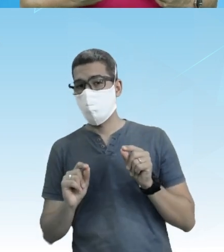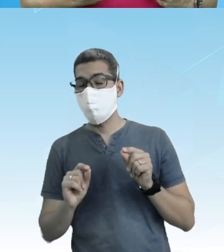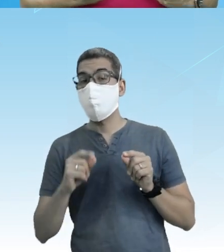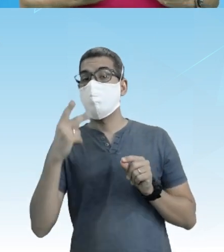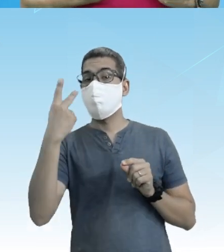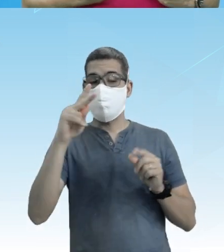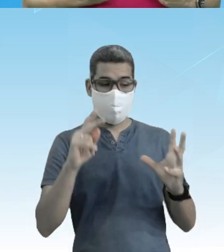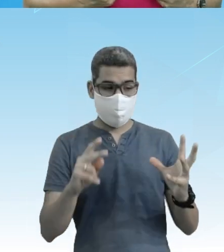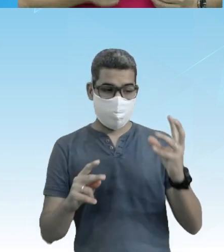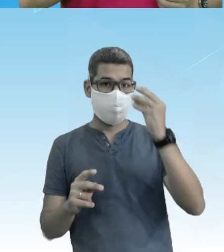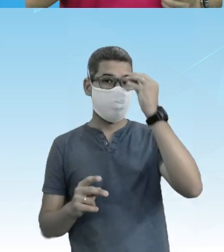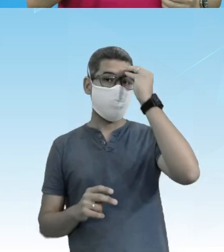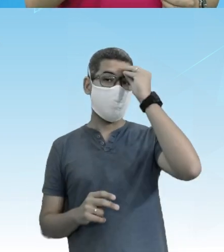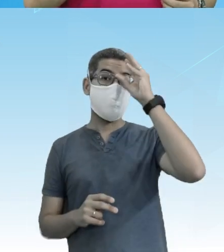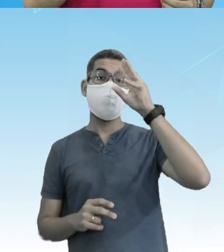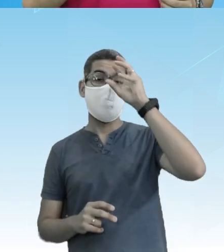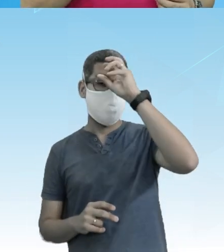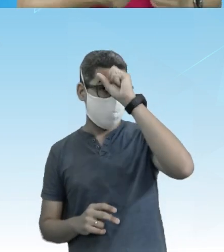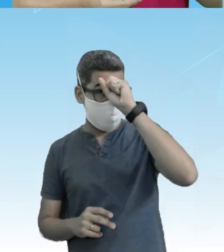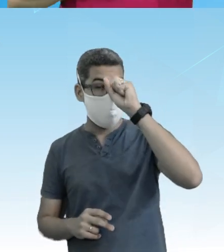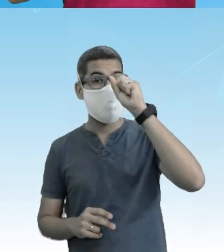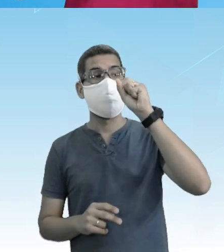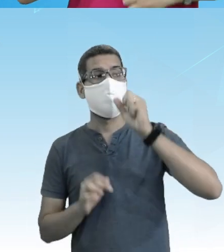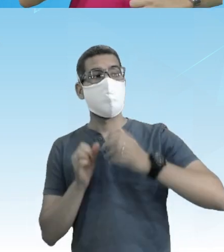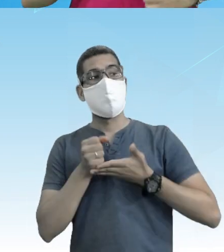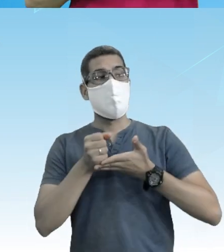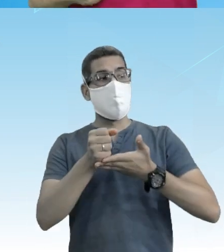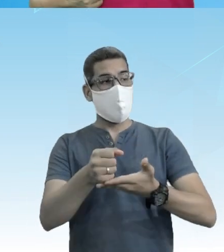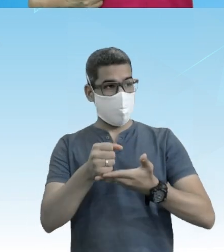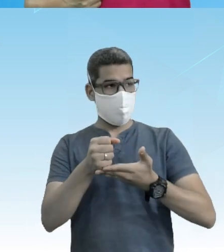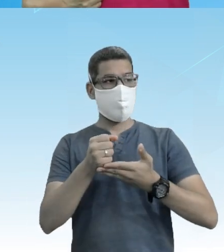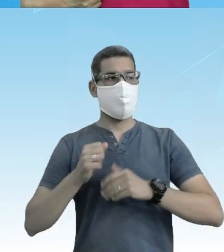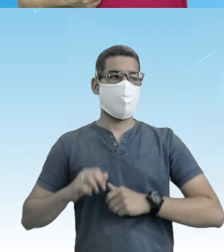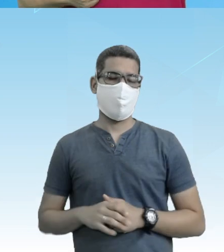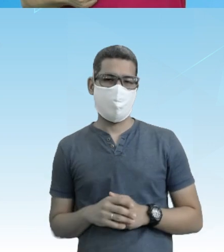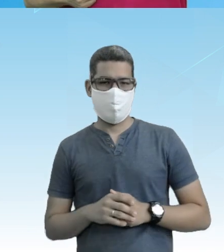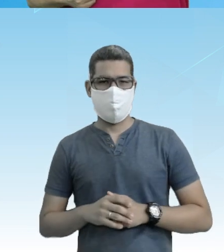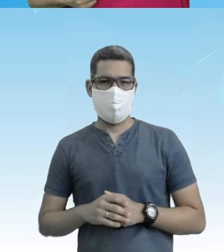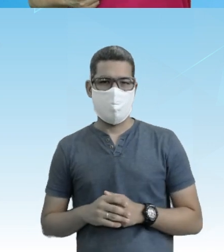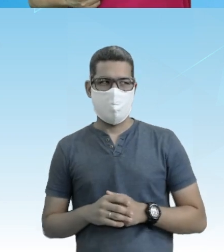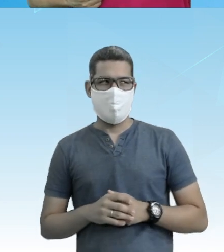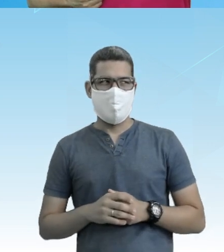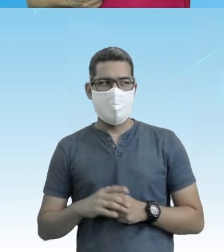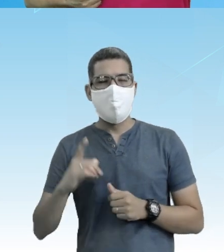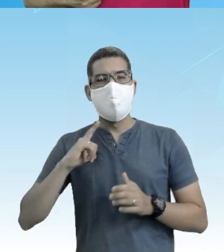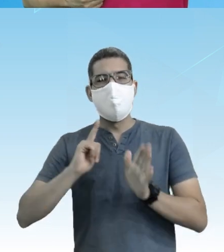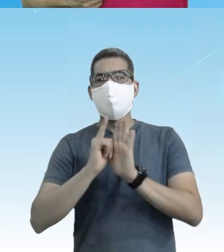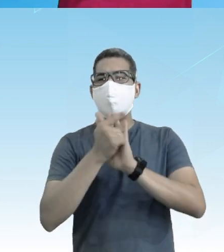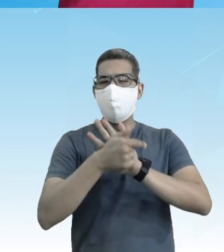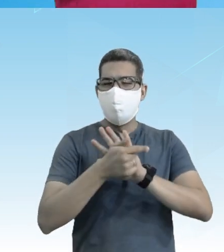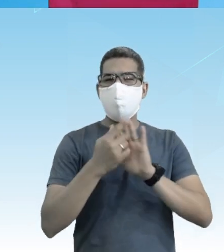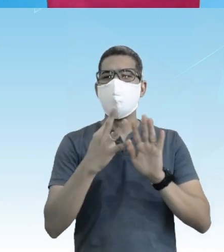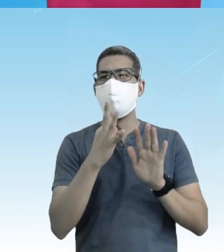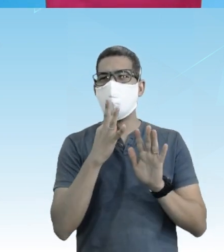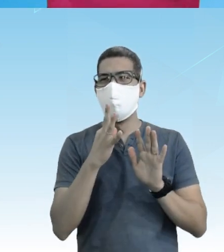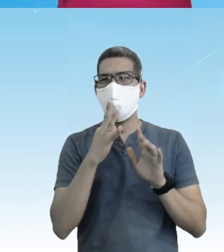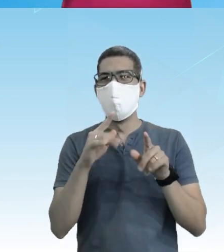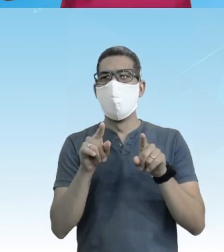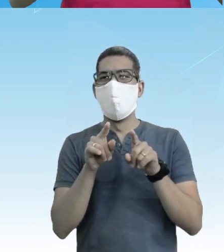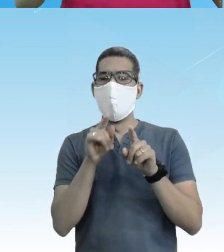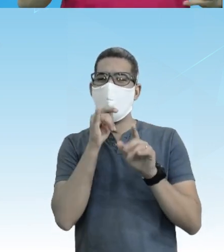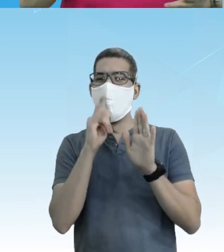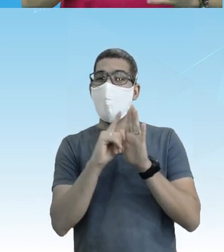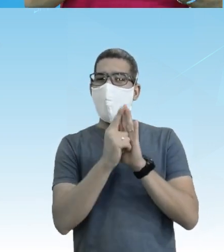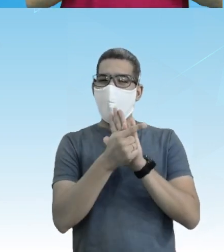linguístico, certo? E nesse caso é um conhecimento, conhecer a estrutura desses gêneros, certo? Lembrar que gênero é